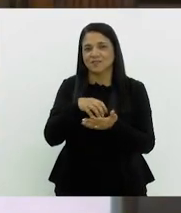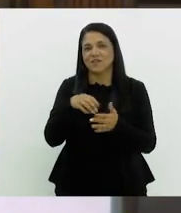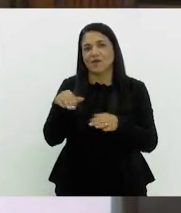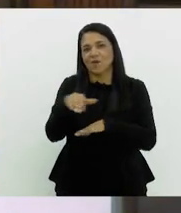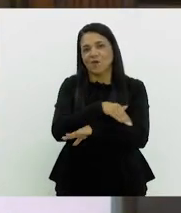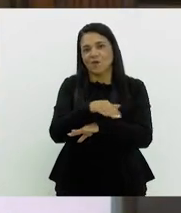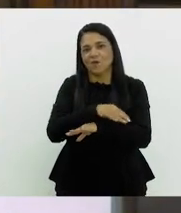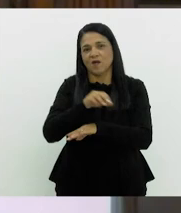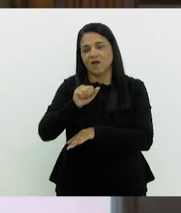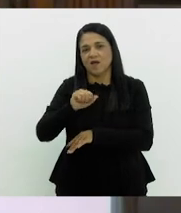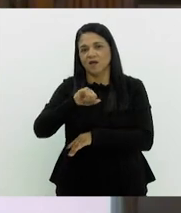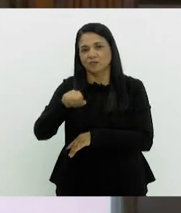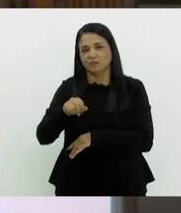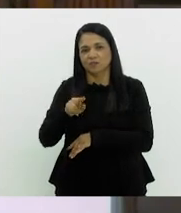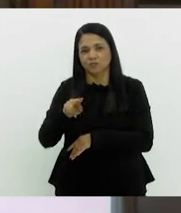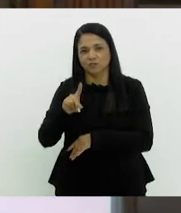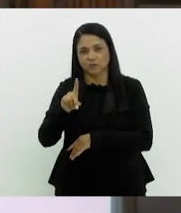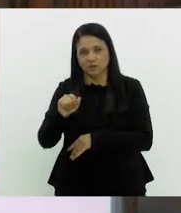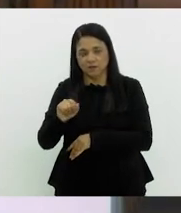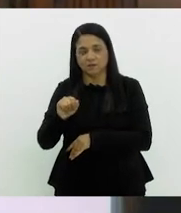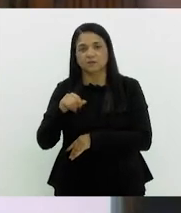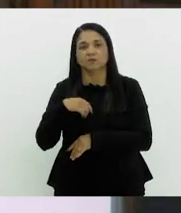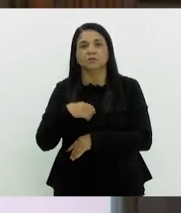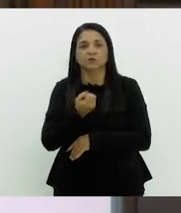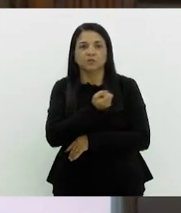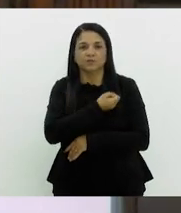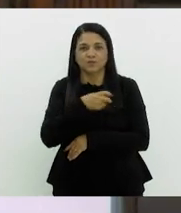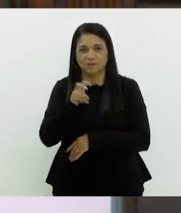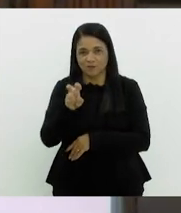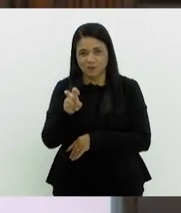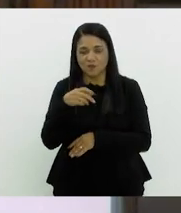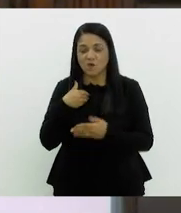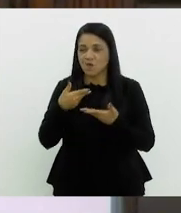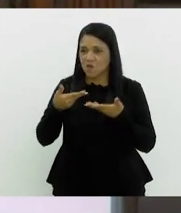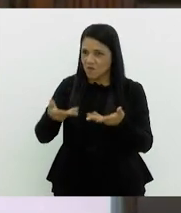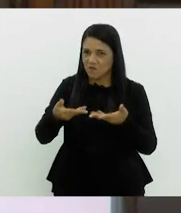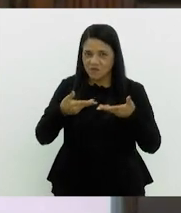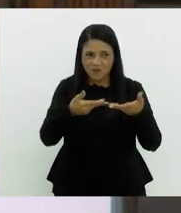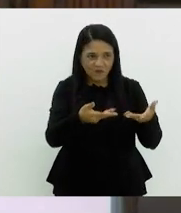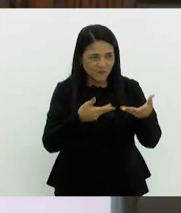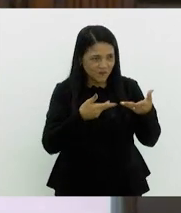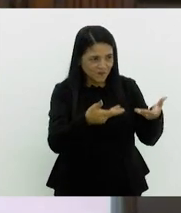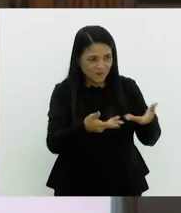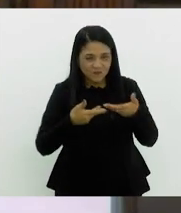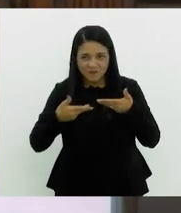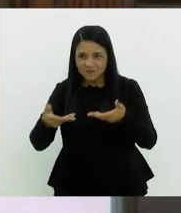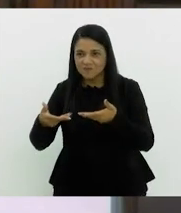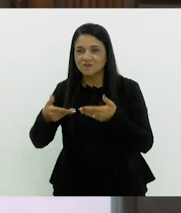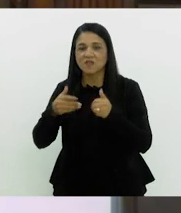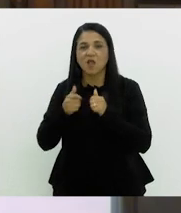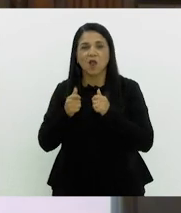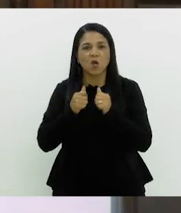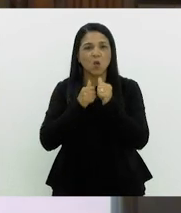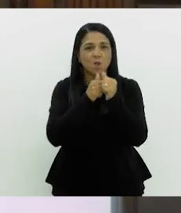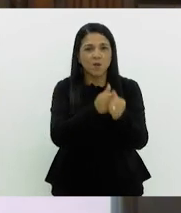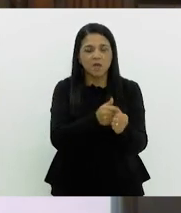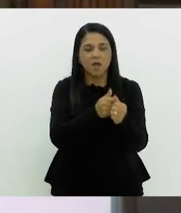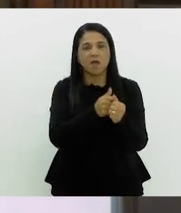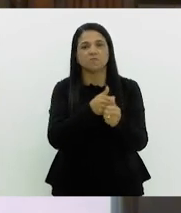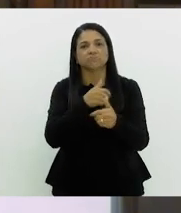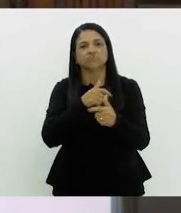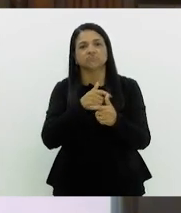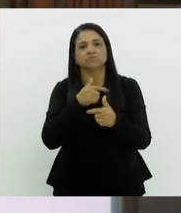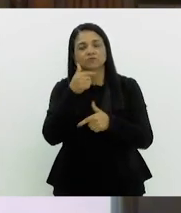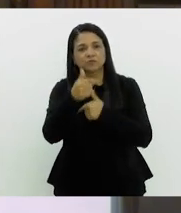5. E convidar todo mundo para estar presente amanhã, acompanhando nossos painéis, A gente se esforçou muito, se